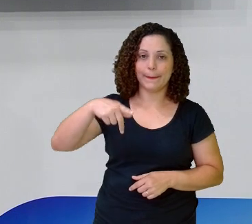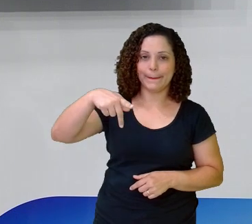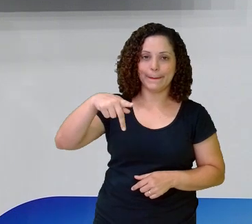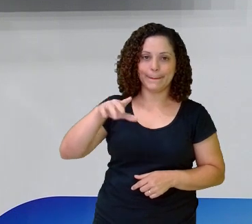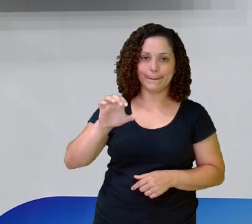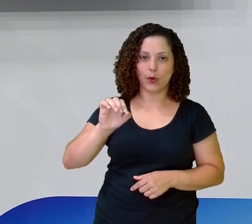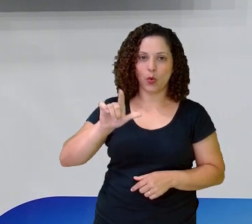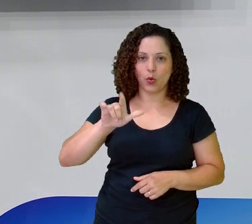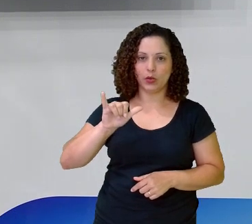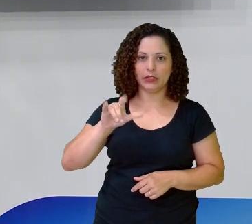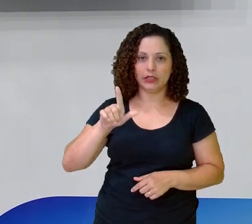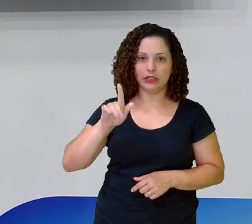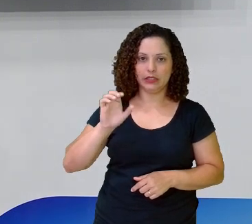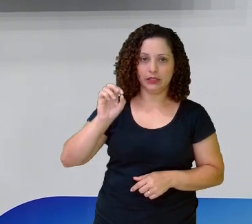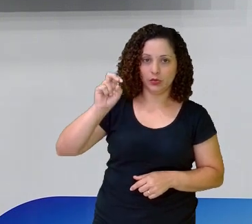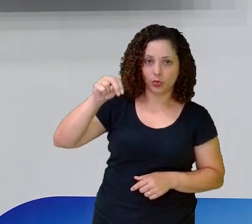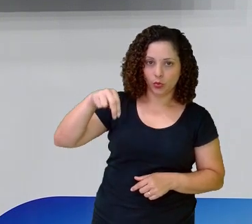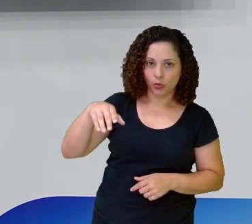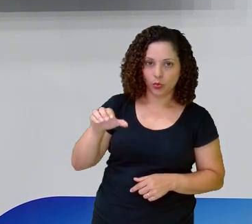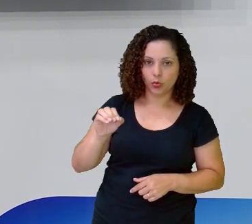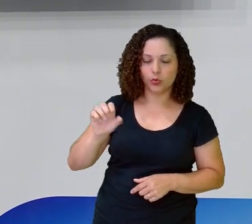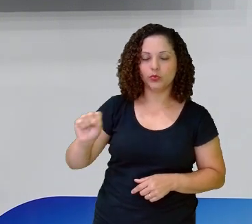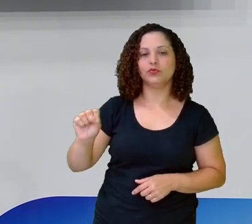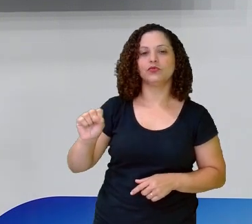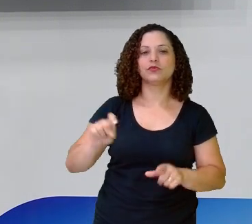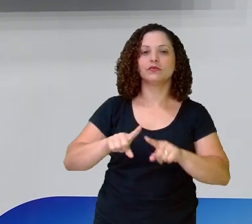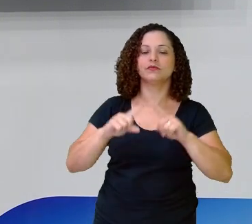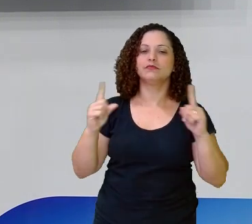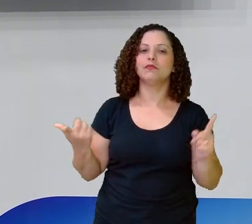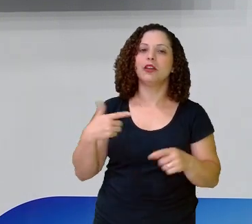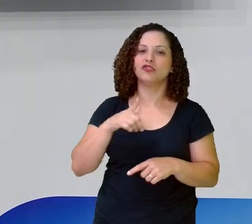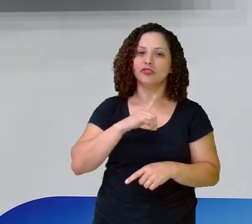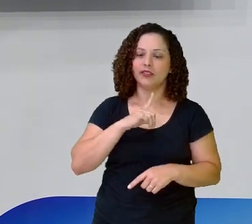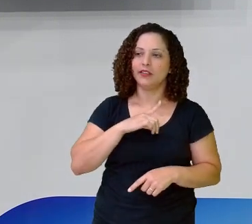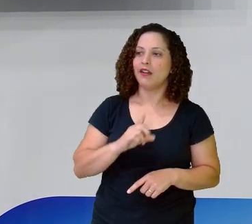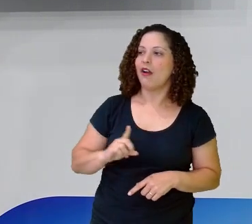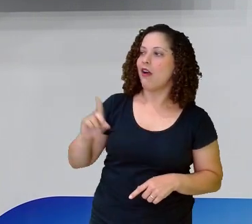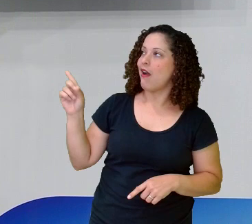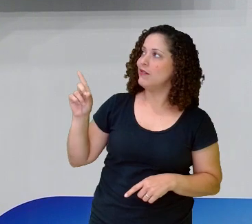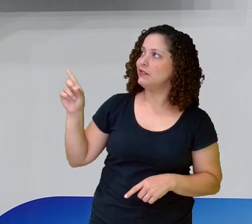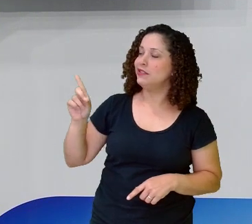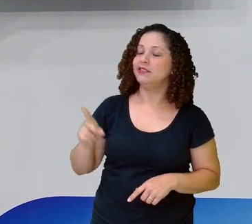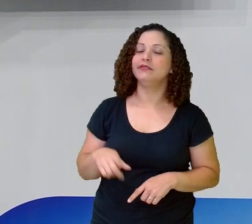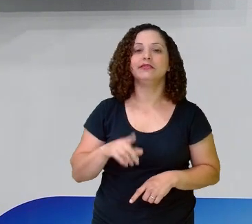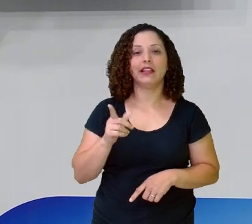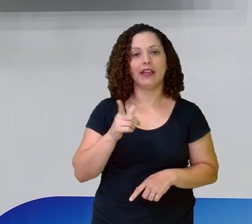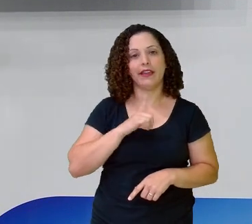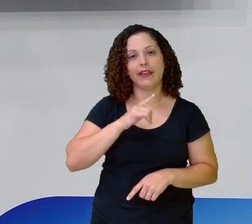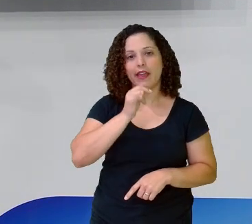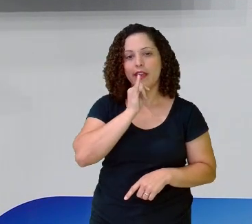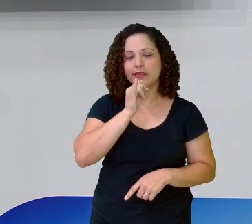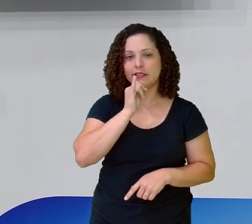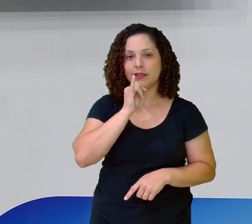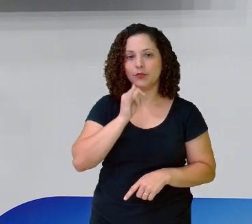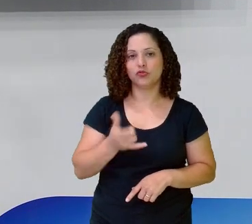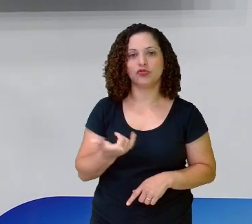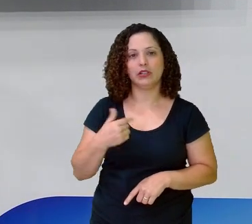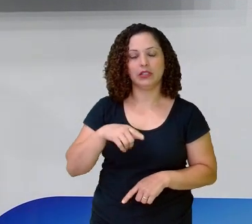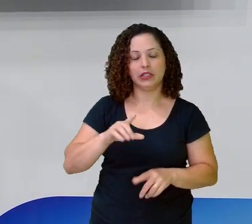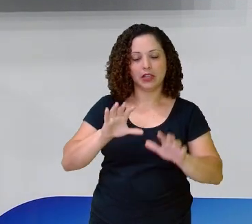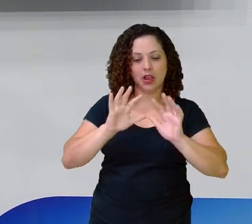né? Mas eu também tenho as figuras, aqui no caso, corpos arredondados, no caso de